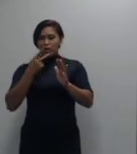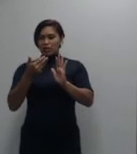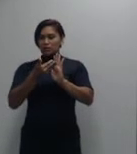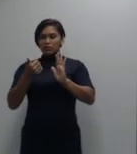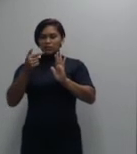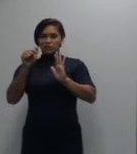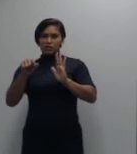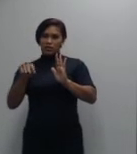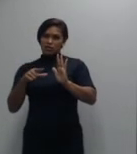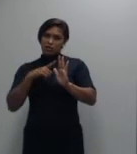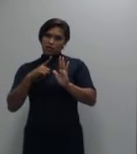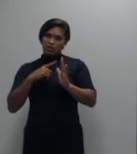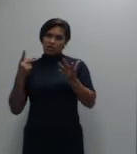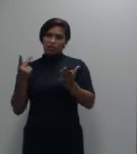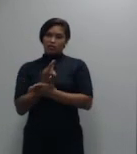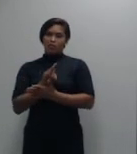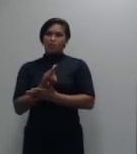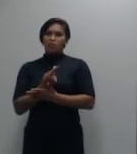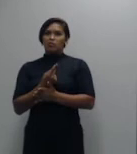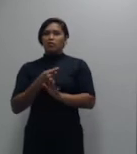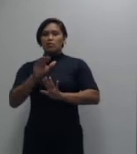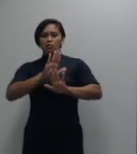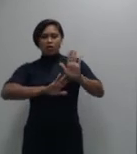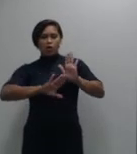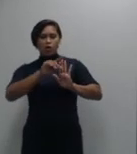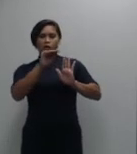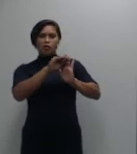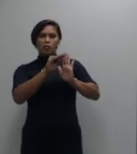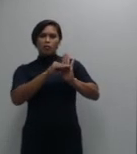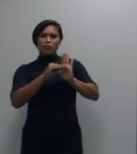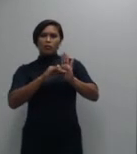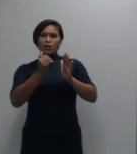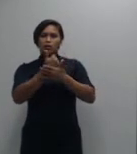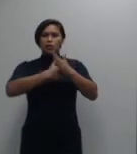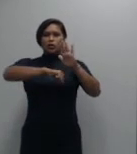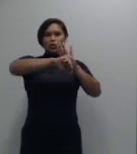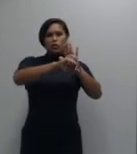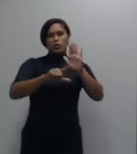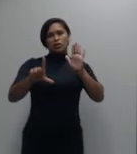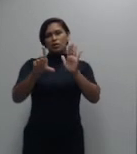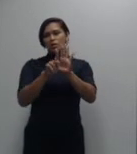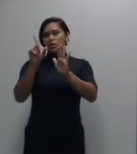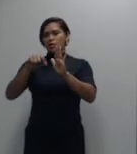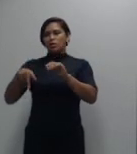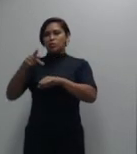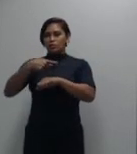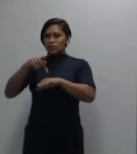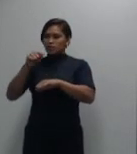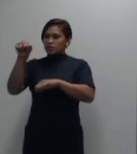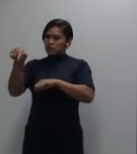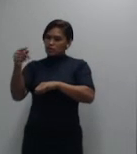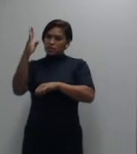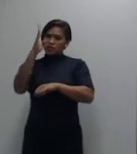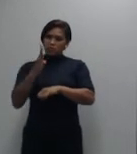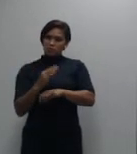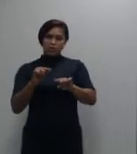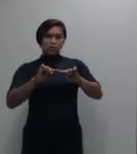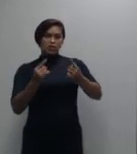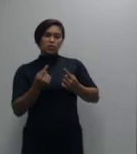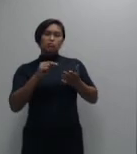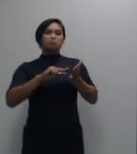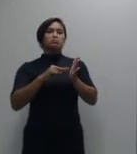teria que ser prevista um crime na legislação estrangeira brasileira Ou seja